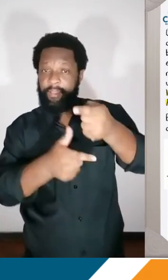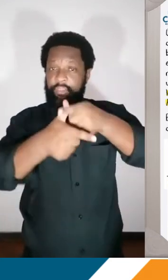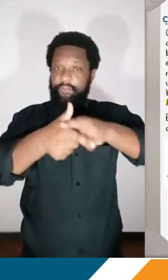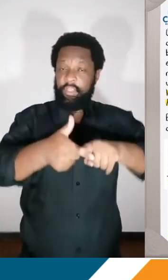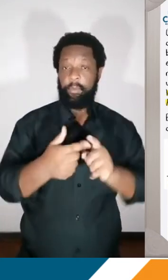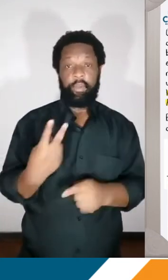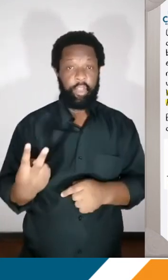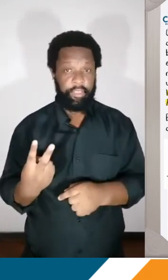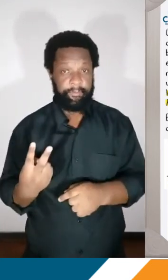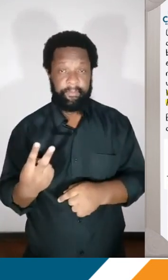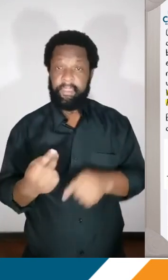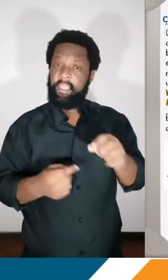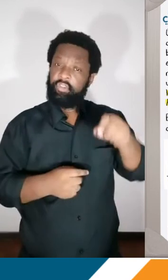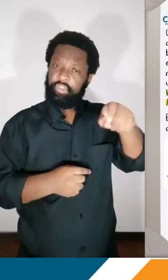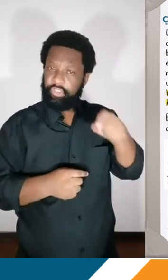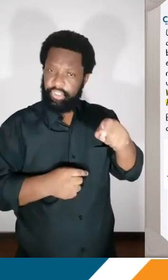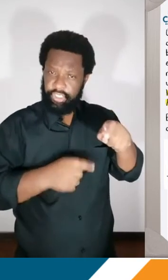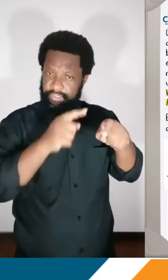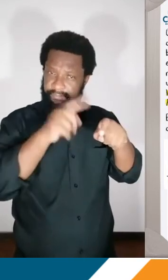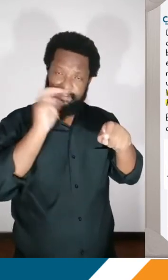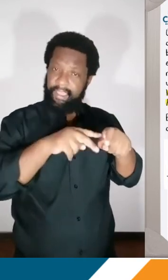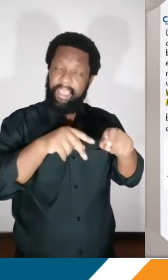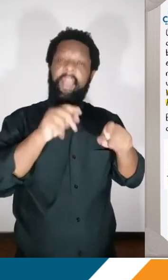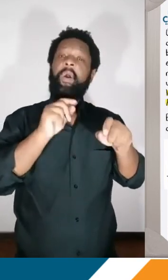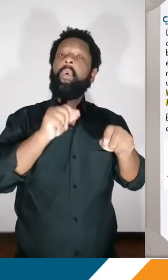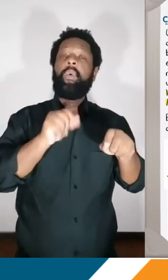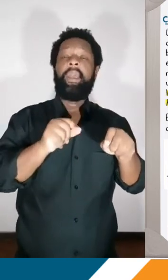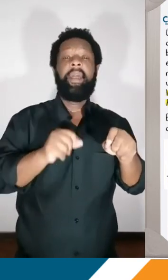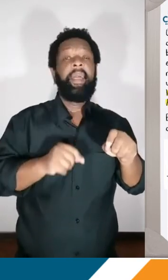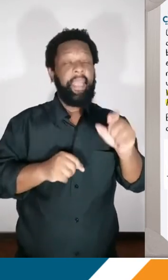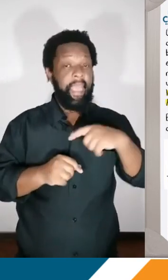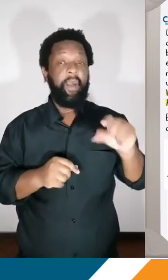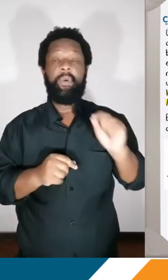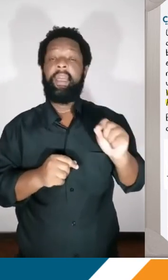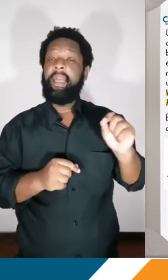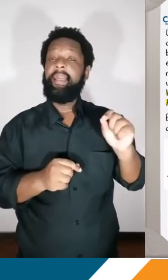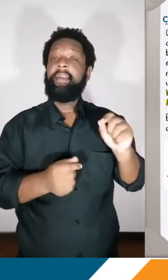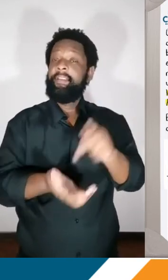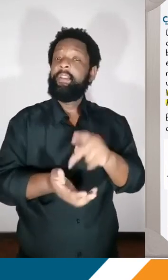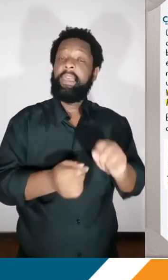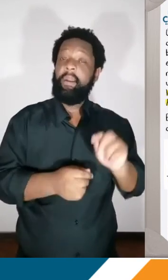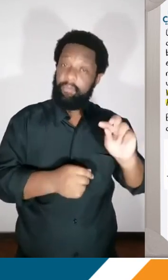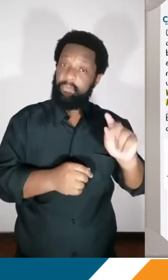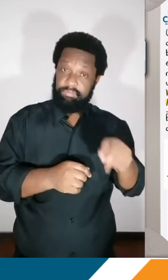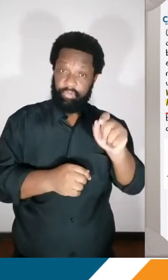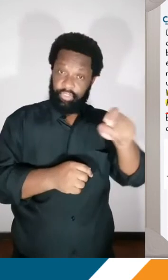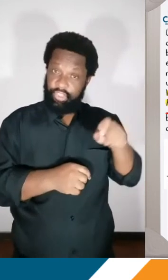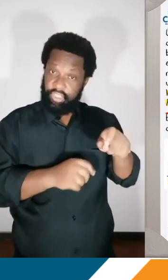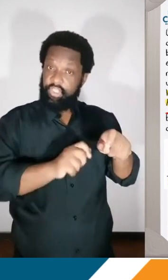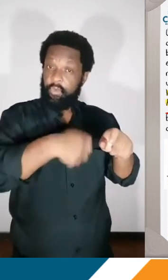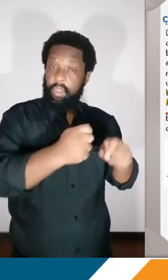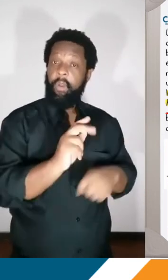por 2. Esse x nos nossos desenhos, né, no nosso problema, ele é, na verdade, esse H,